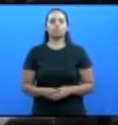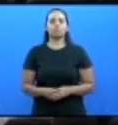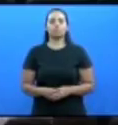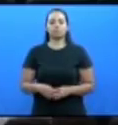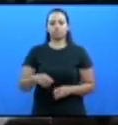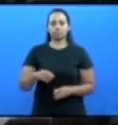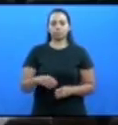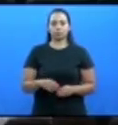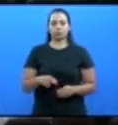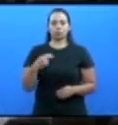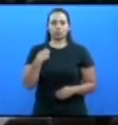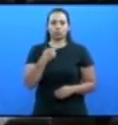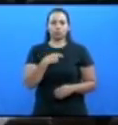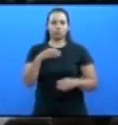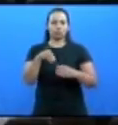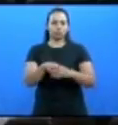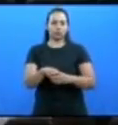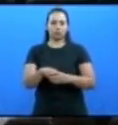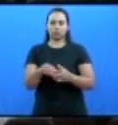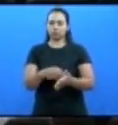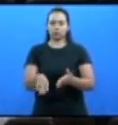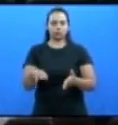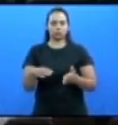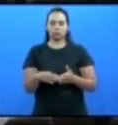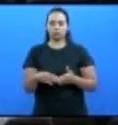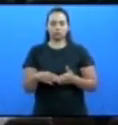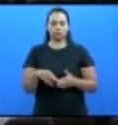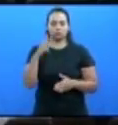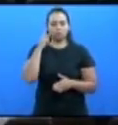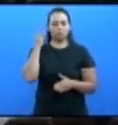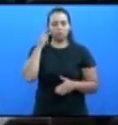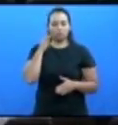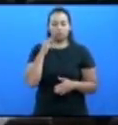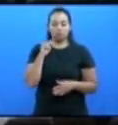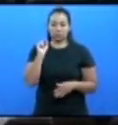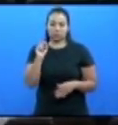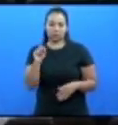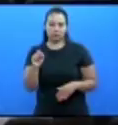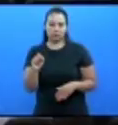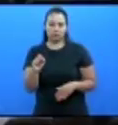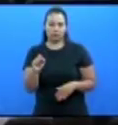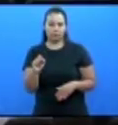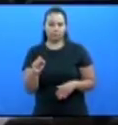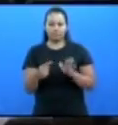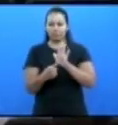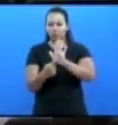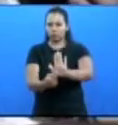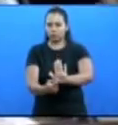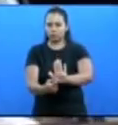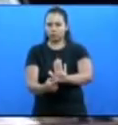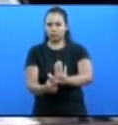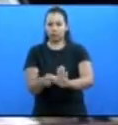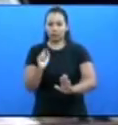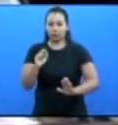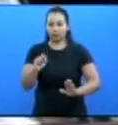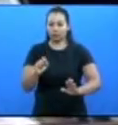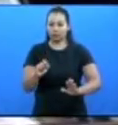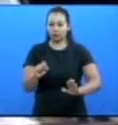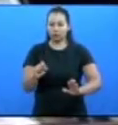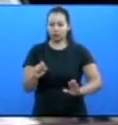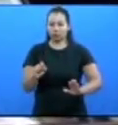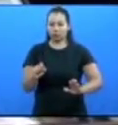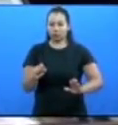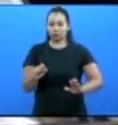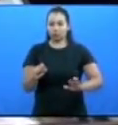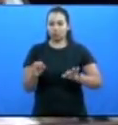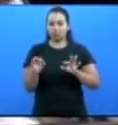Uma sugestão, não poderia votar todas as emendas? Os vereadores que quisessem pedir destaque algumas emendas, pedir destaque... Também